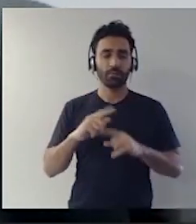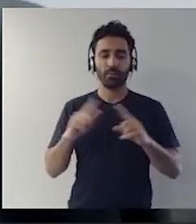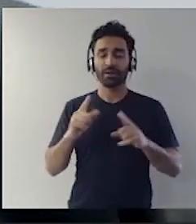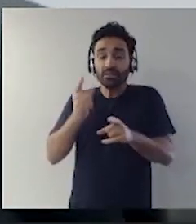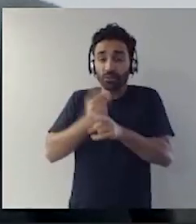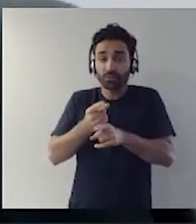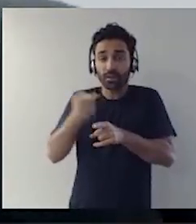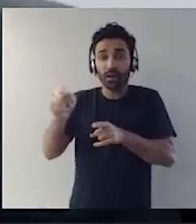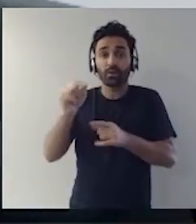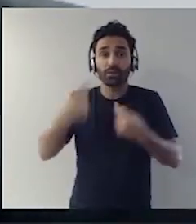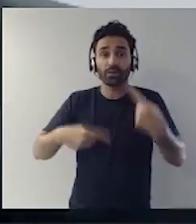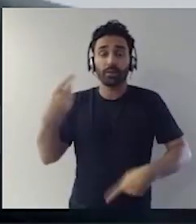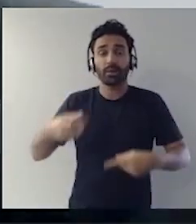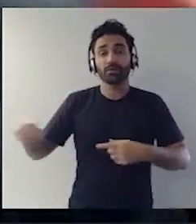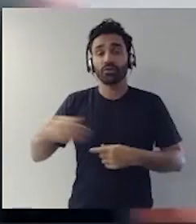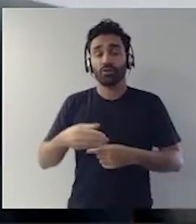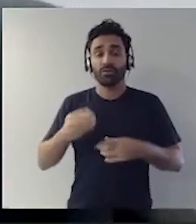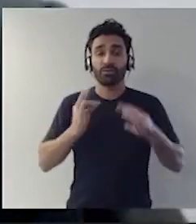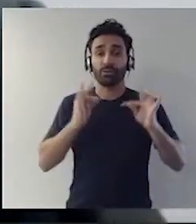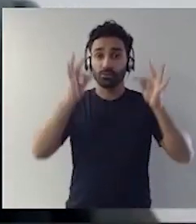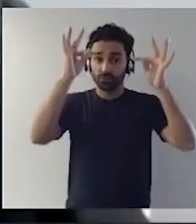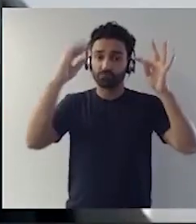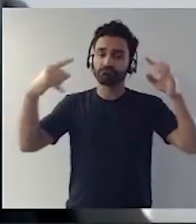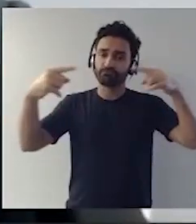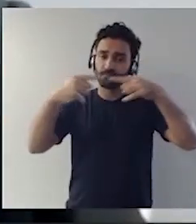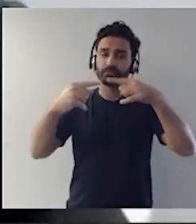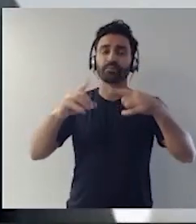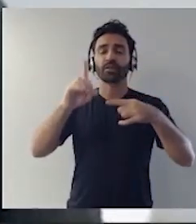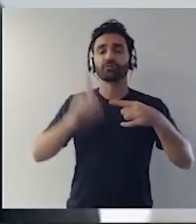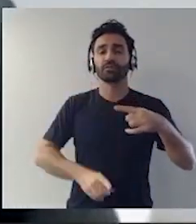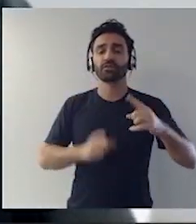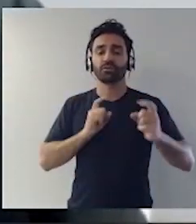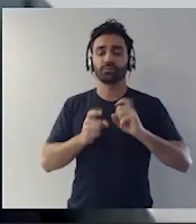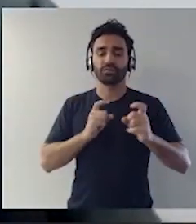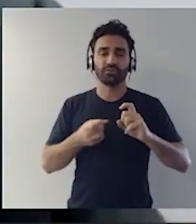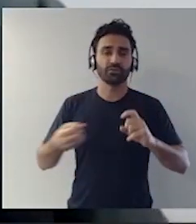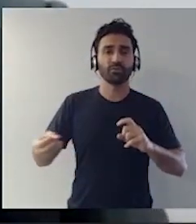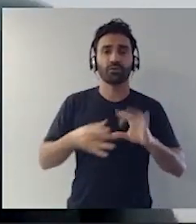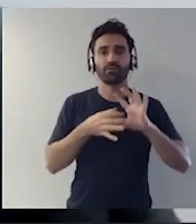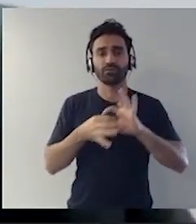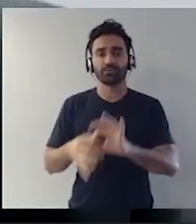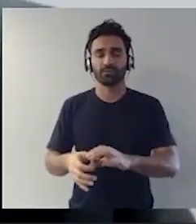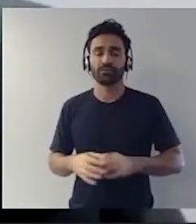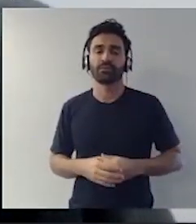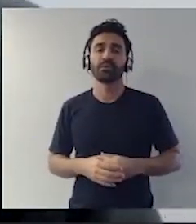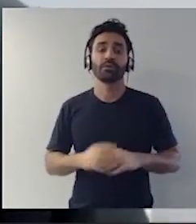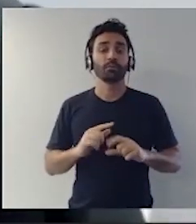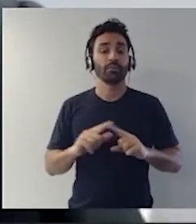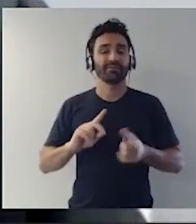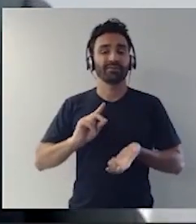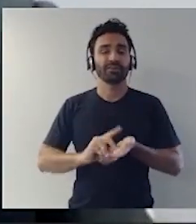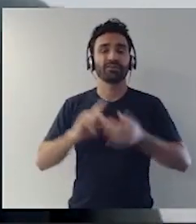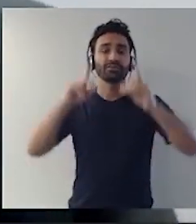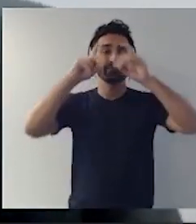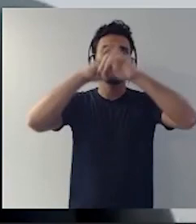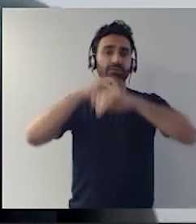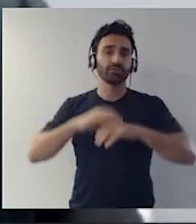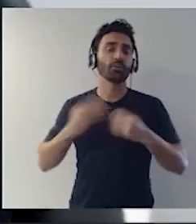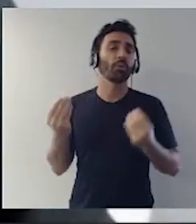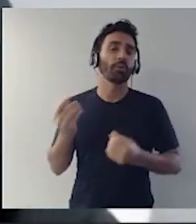novas tecnologias, um debate que enquadre o direito administrativo num novo cenário. Só que aí é um pouco difícil, com